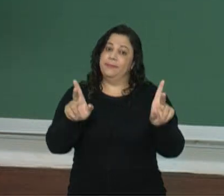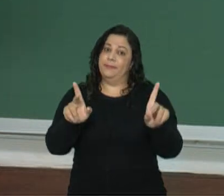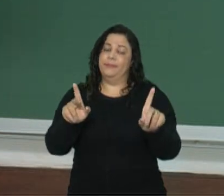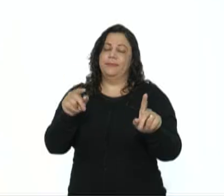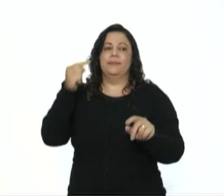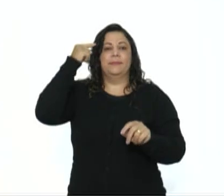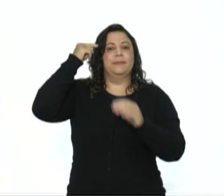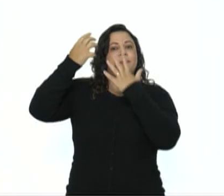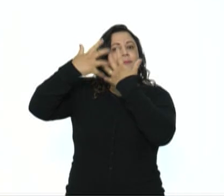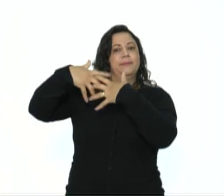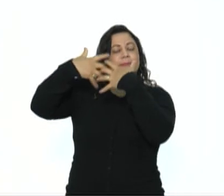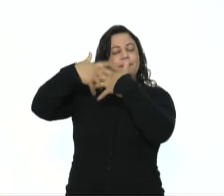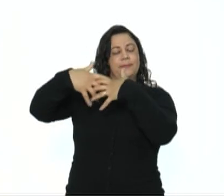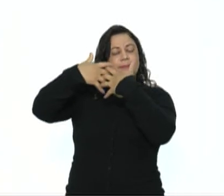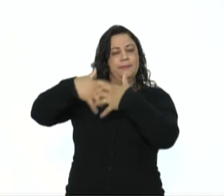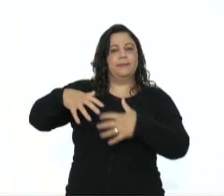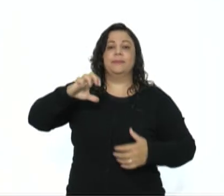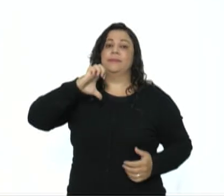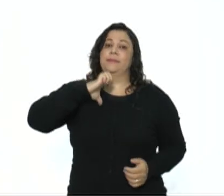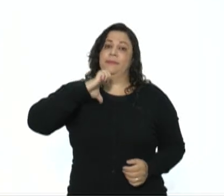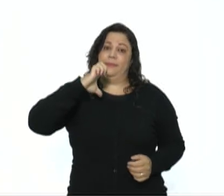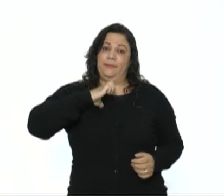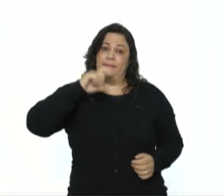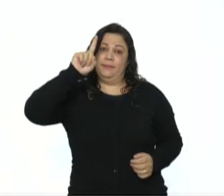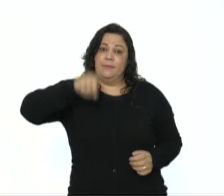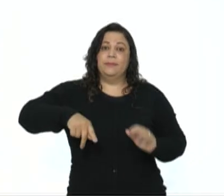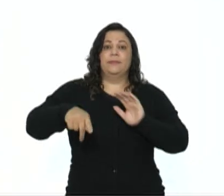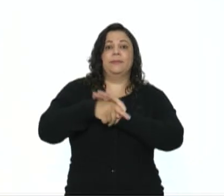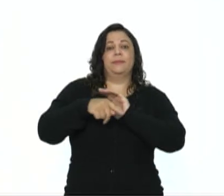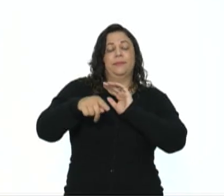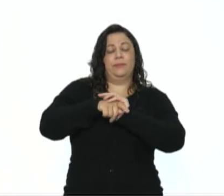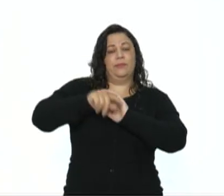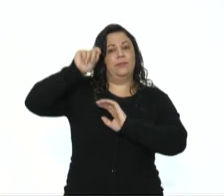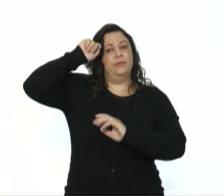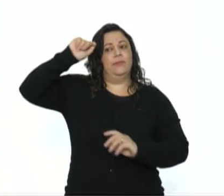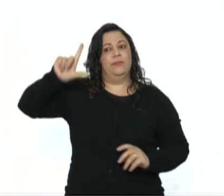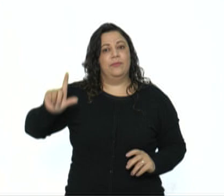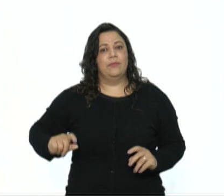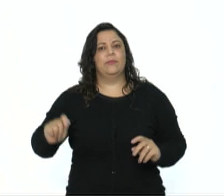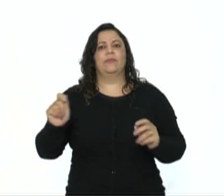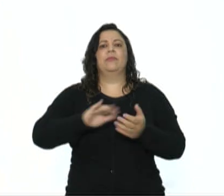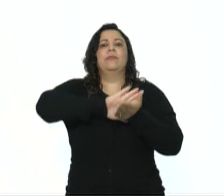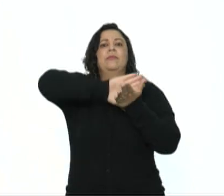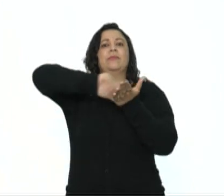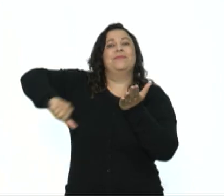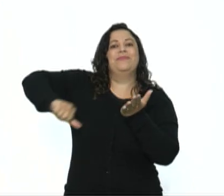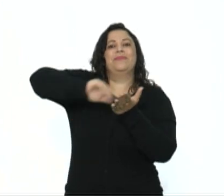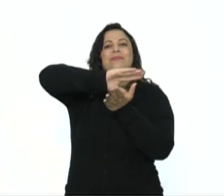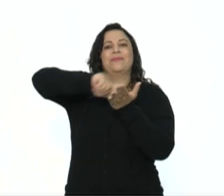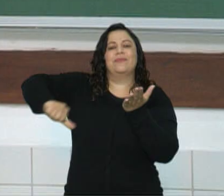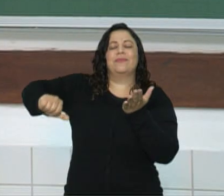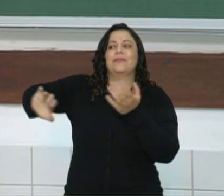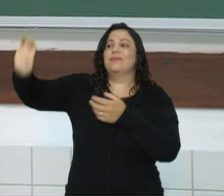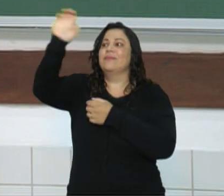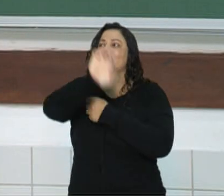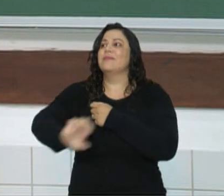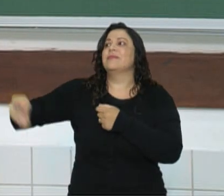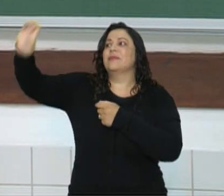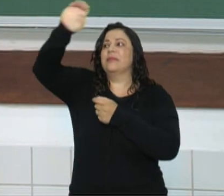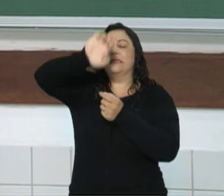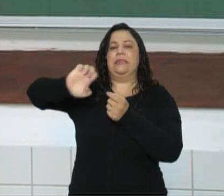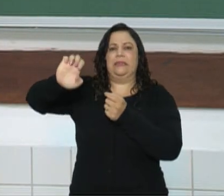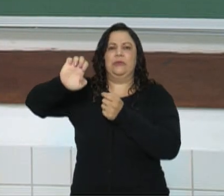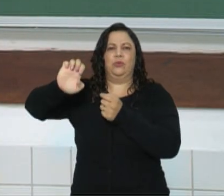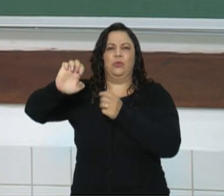A ética Ubuntu, então, retira a centralidade eurocêntrica, ou seja, a ética agora ela vai